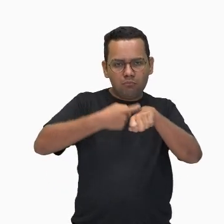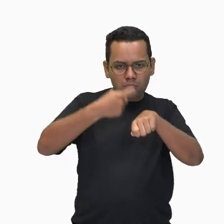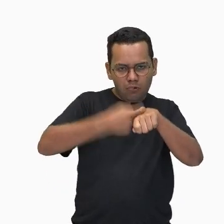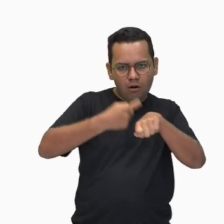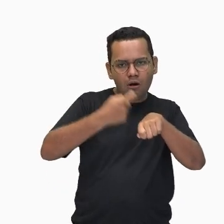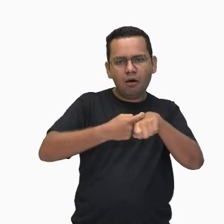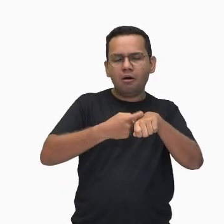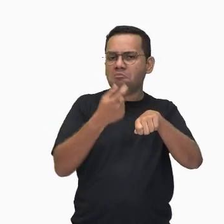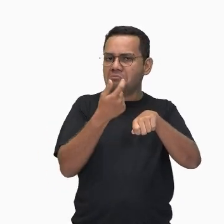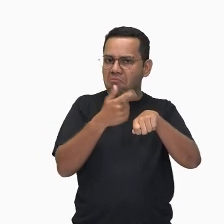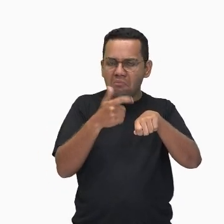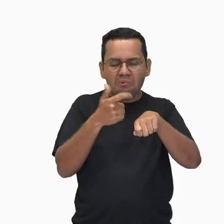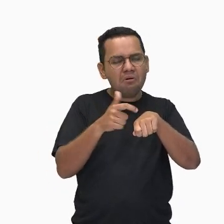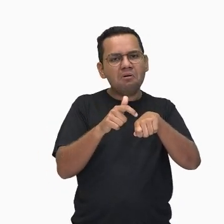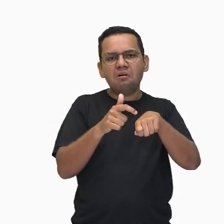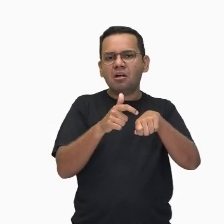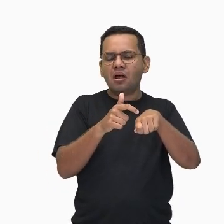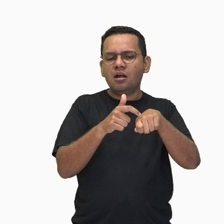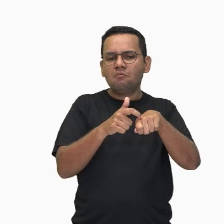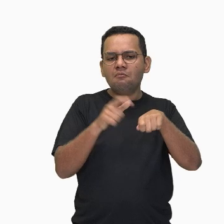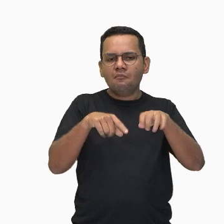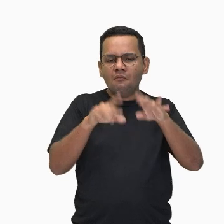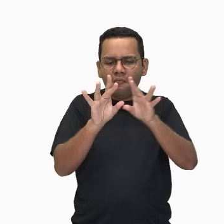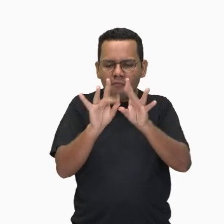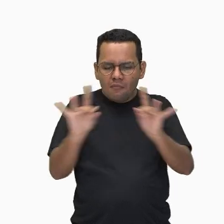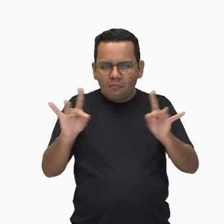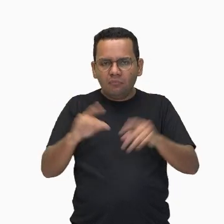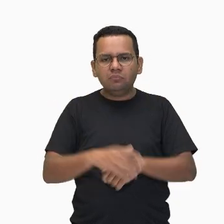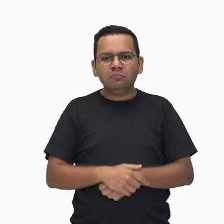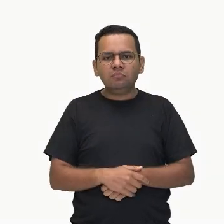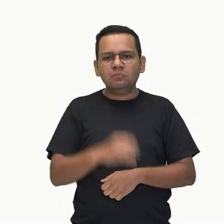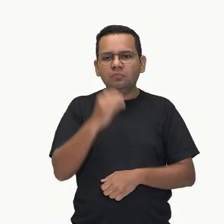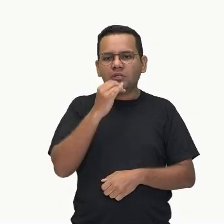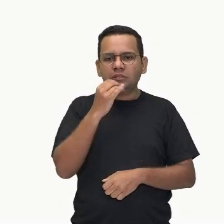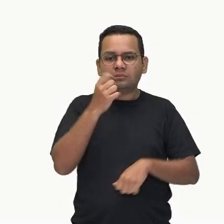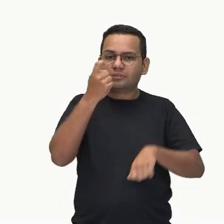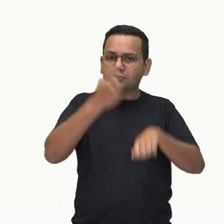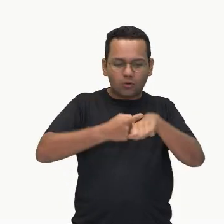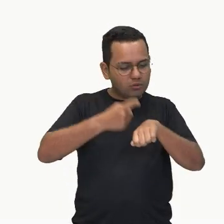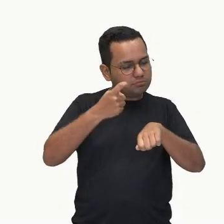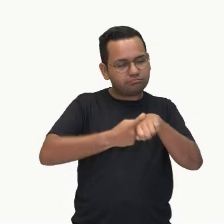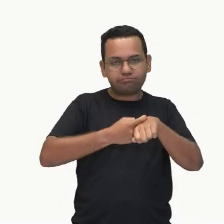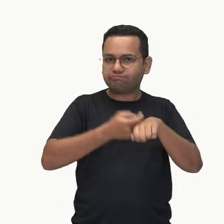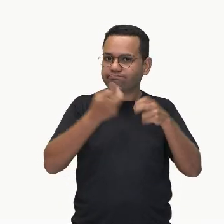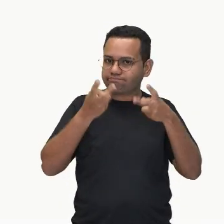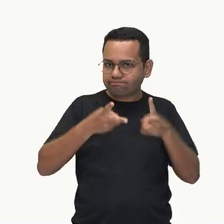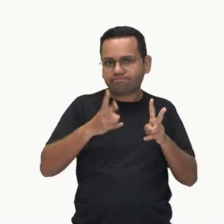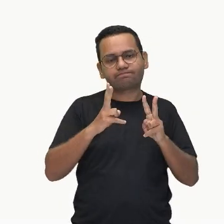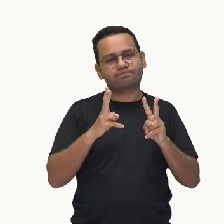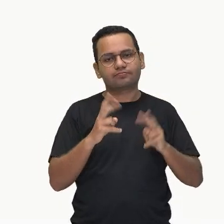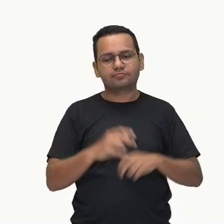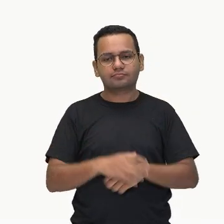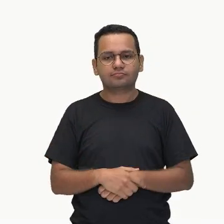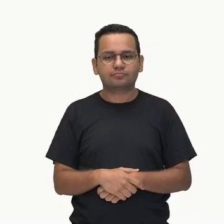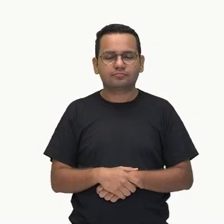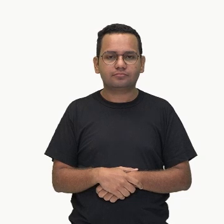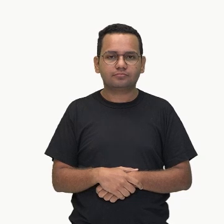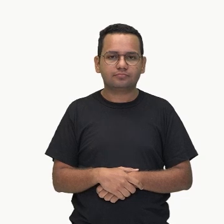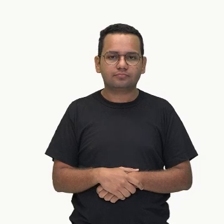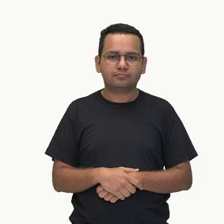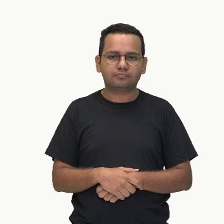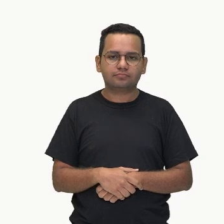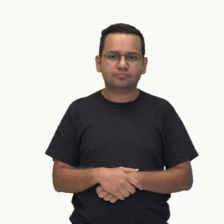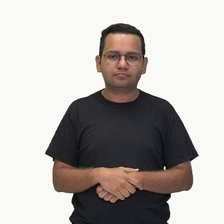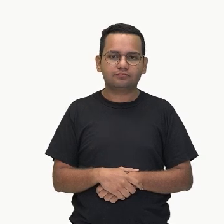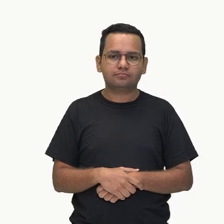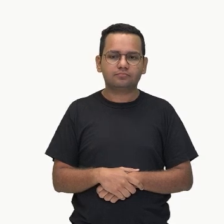insolúveis de líquidos. Sólido insolúvel vai ser algo sólido, como o nome sugere, certo? Que